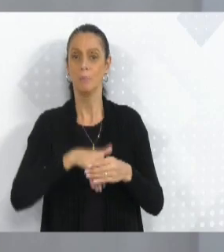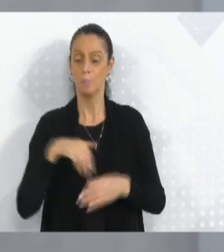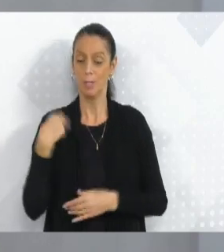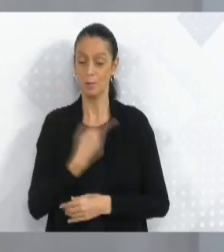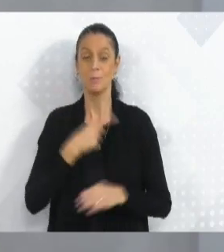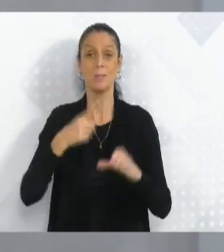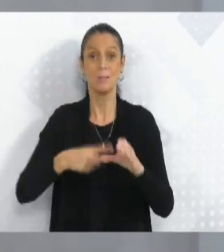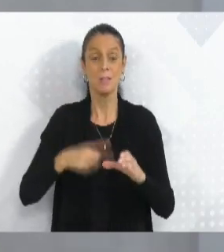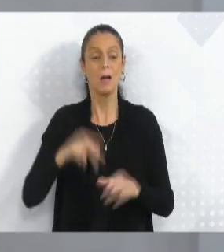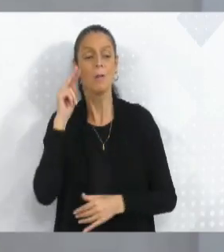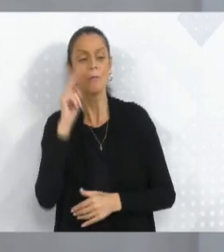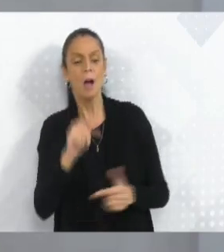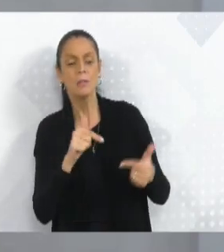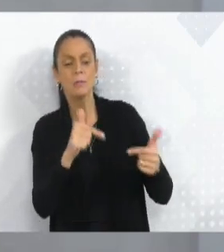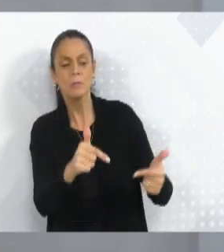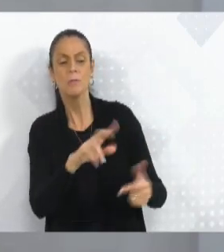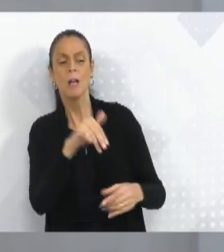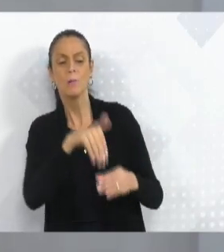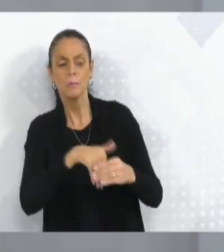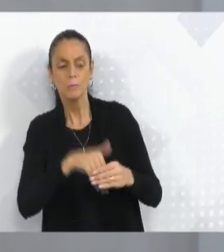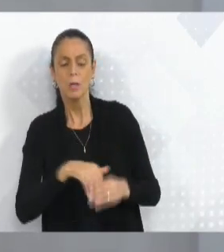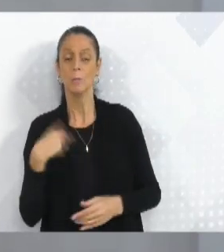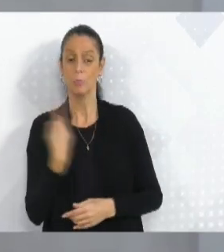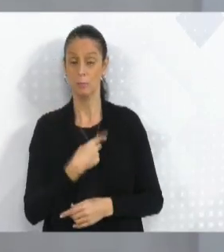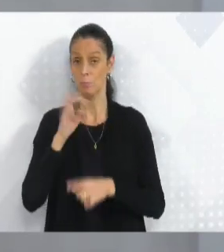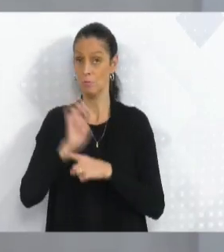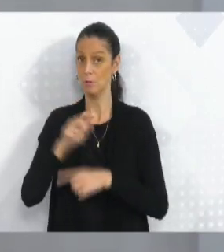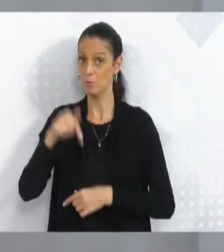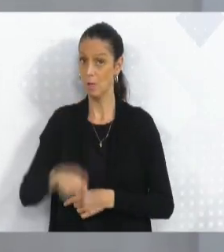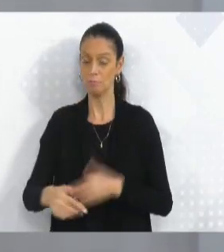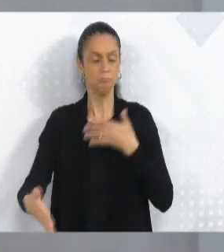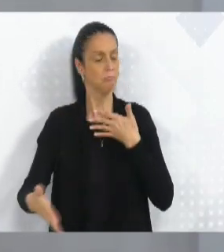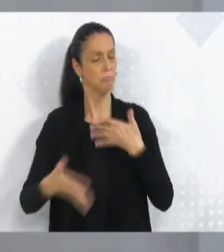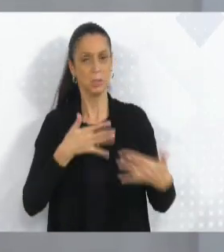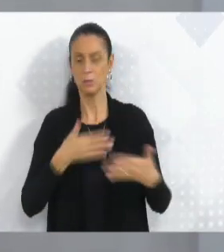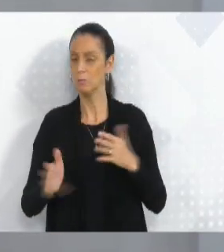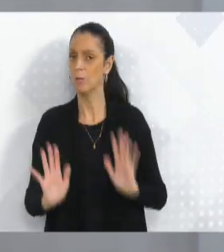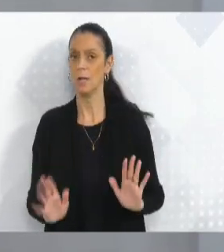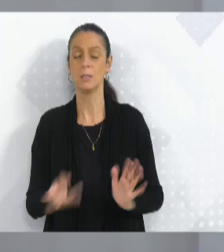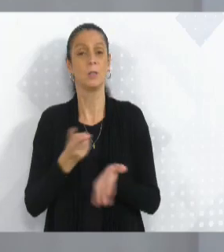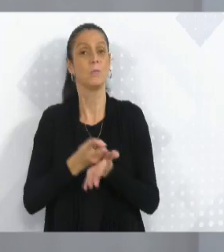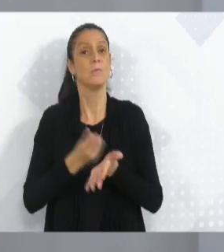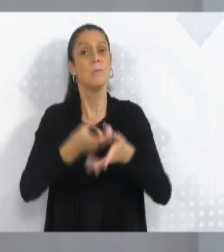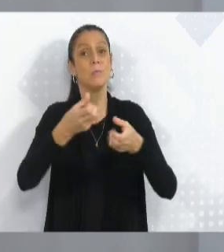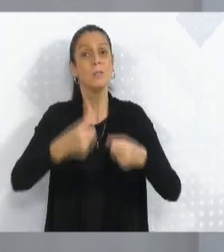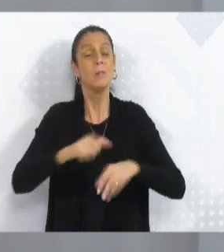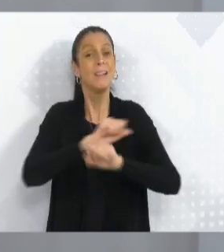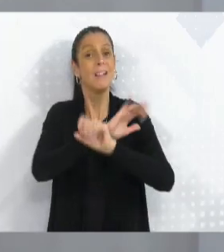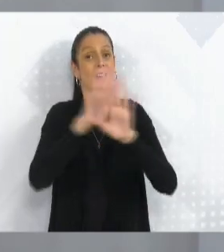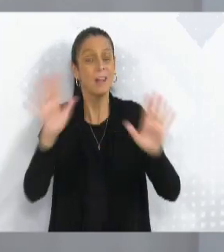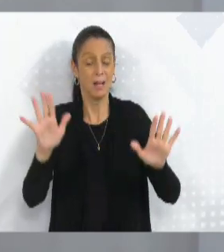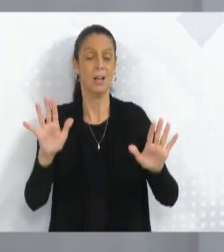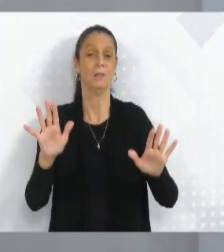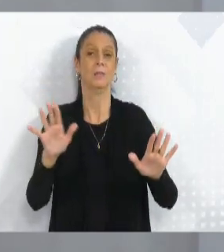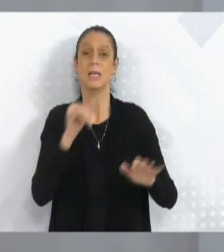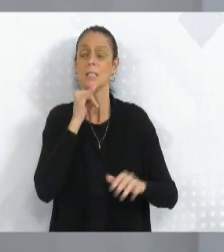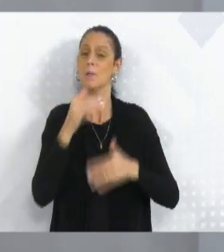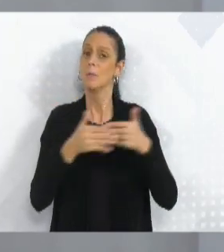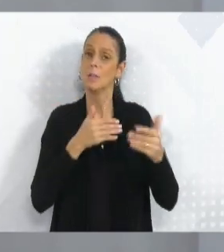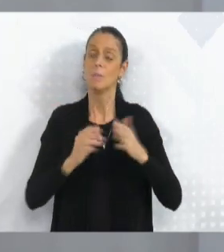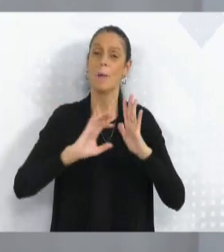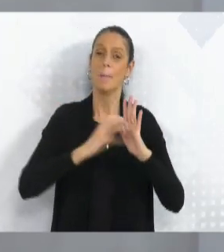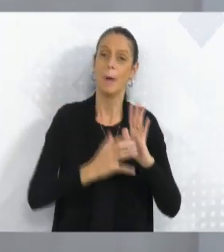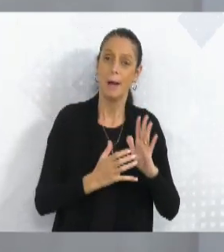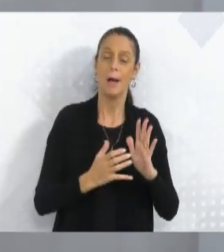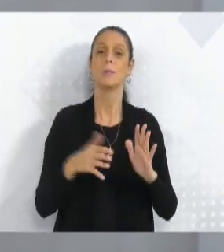eu vou ver as ações que vão ser voltadas para o nosso estado independente e eu sempre deixo isso bem claro de cor partidária